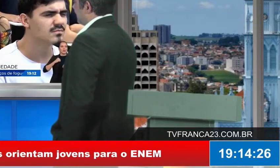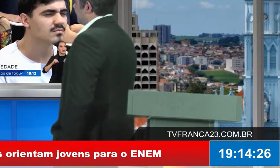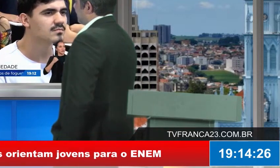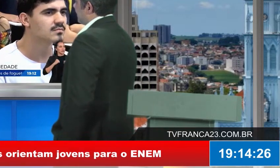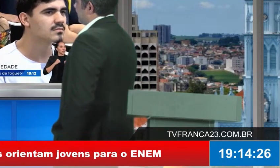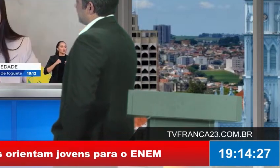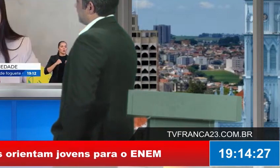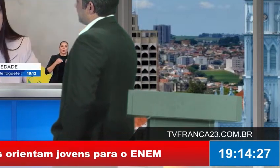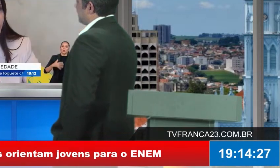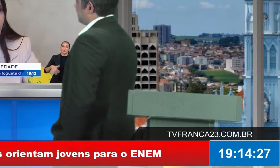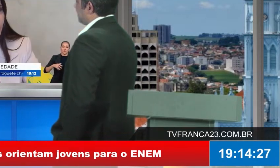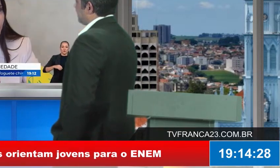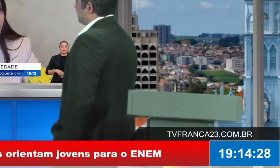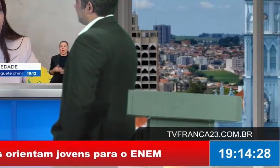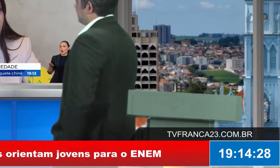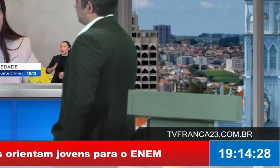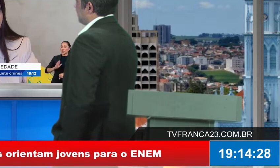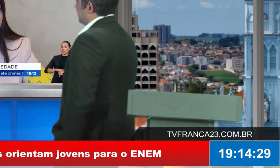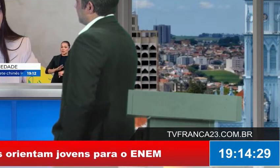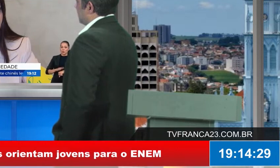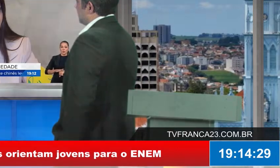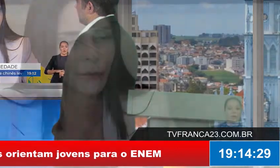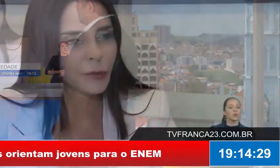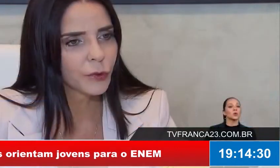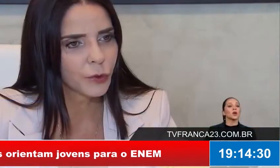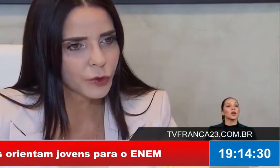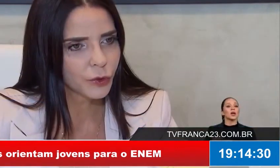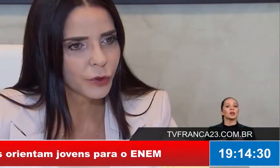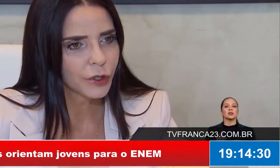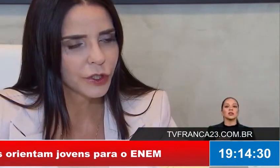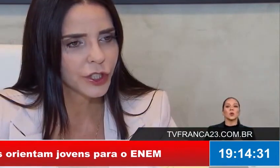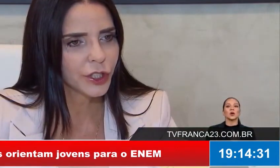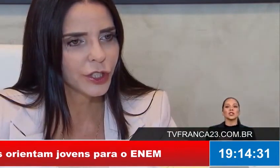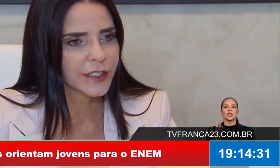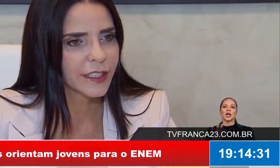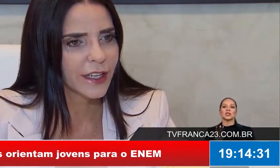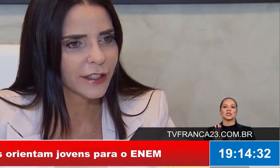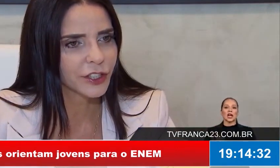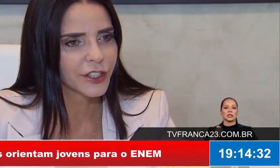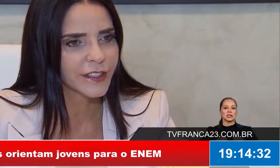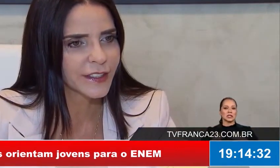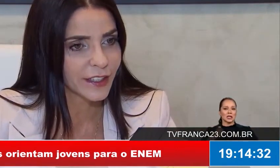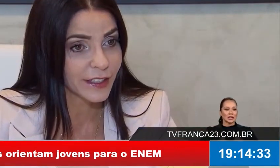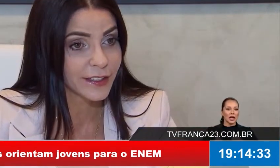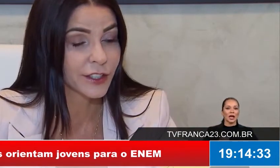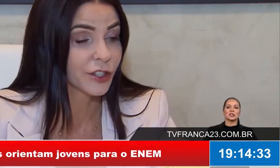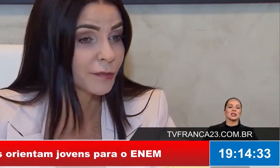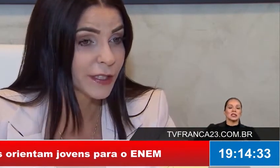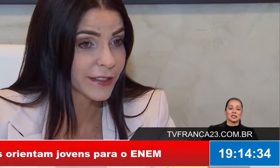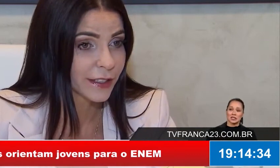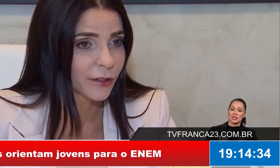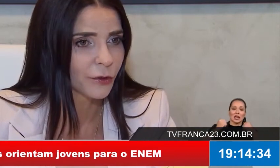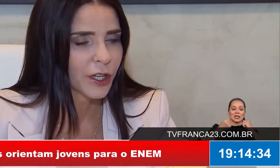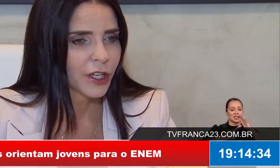é inevitável. Nesse momento, eles estão pegando um fluxo de ansiedade, de estresse,